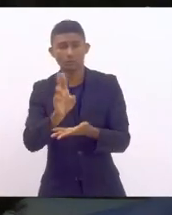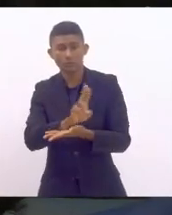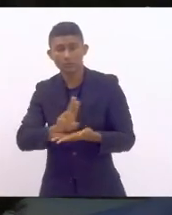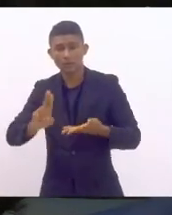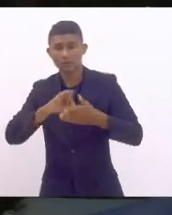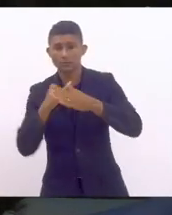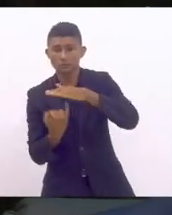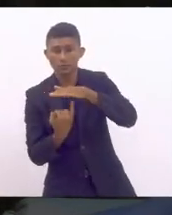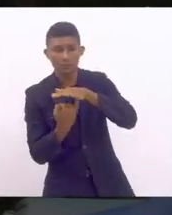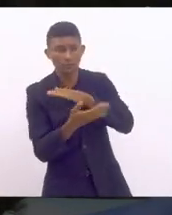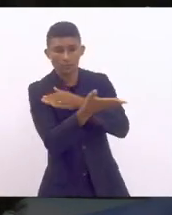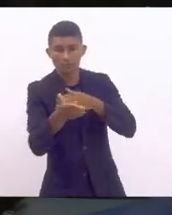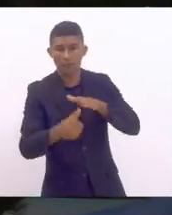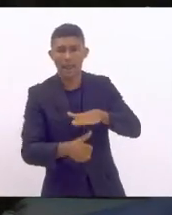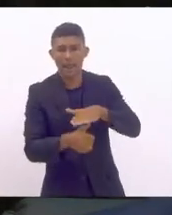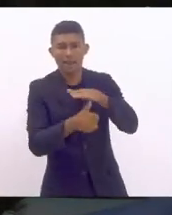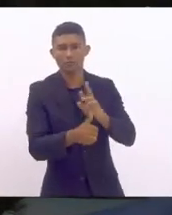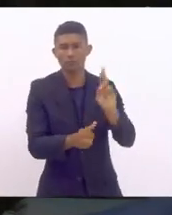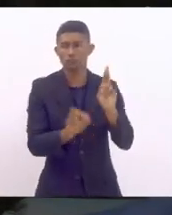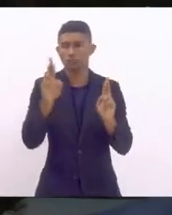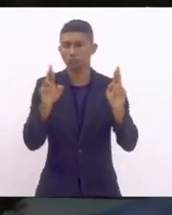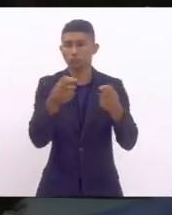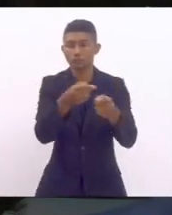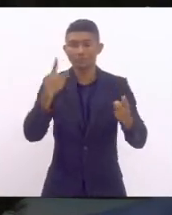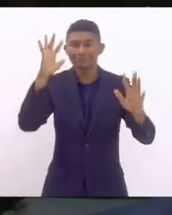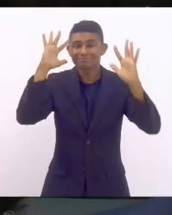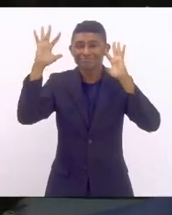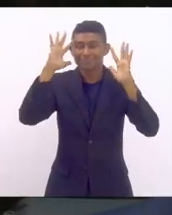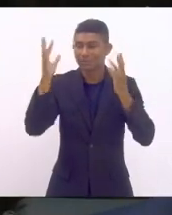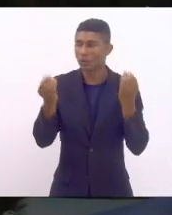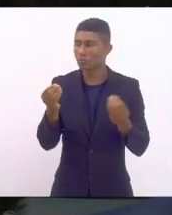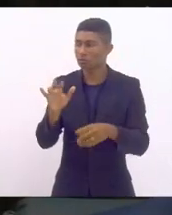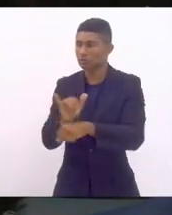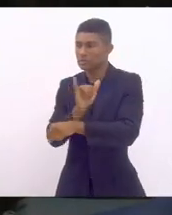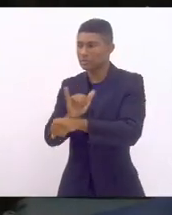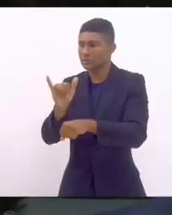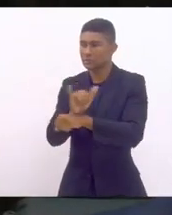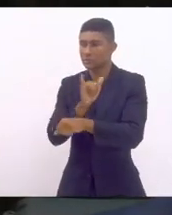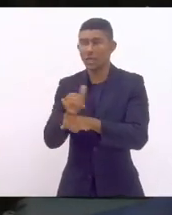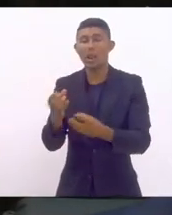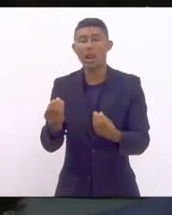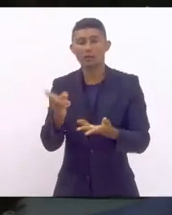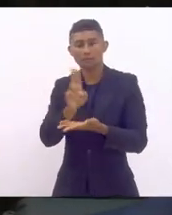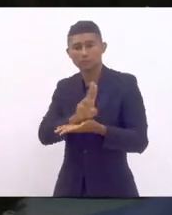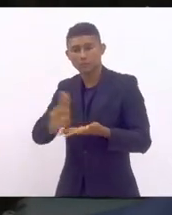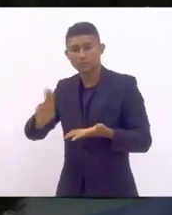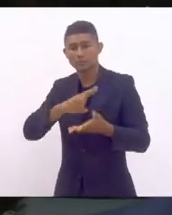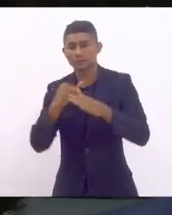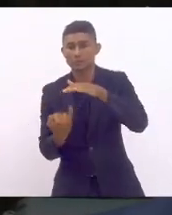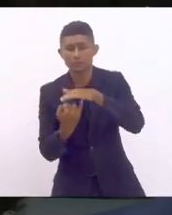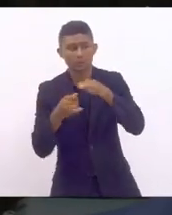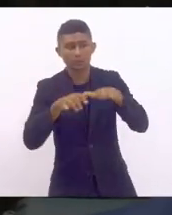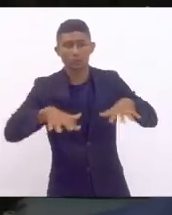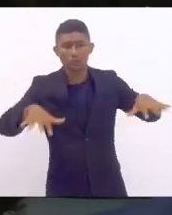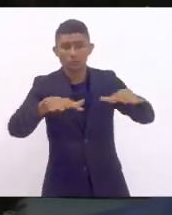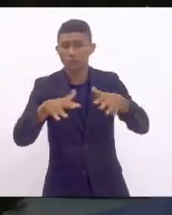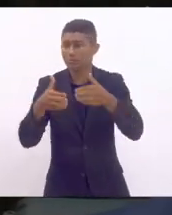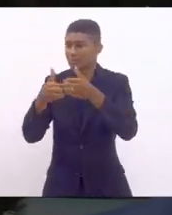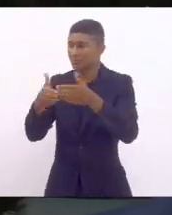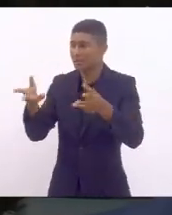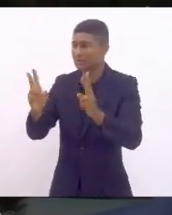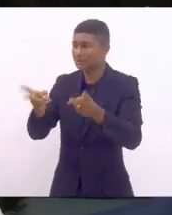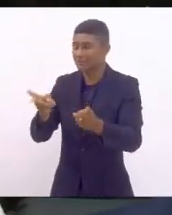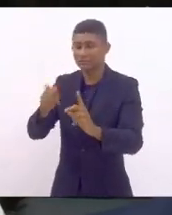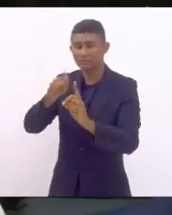instituições tô pensando o que fazer para poder manter essas universidades essas institutos abertos a partir